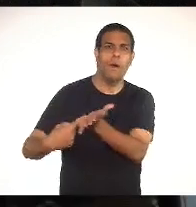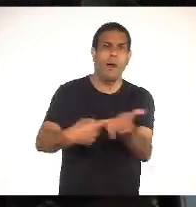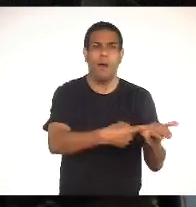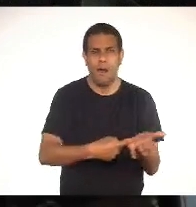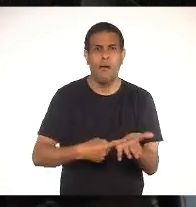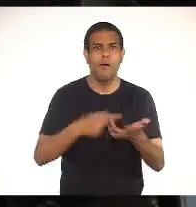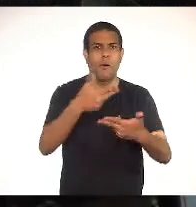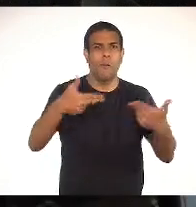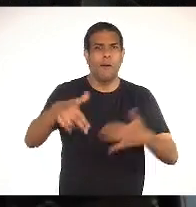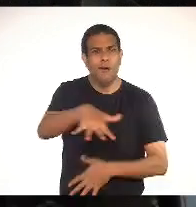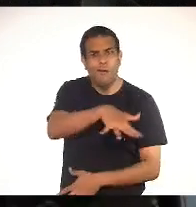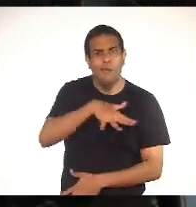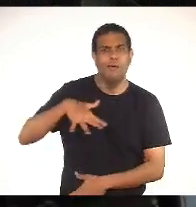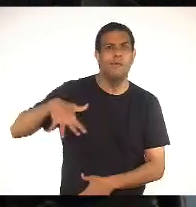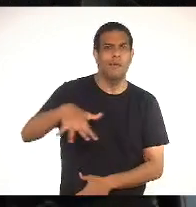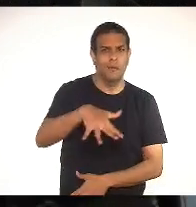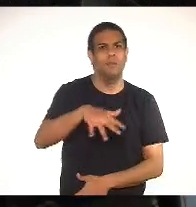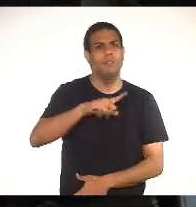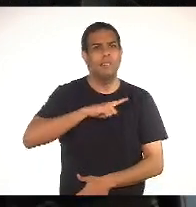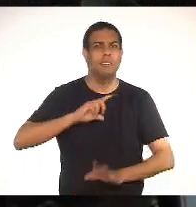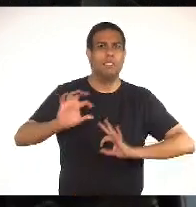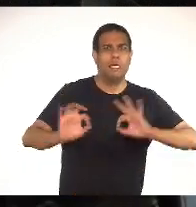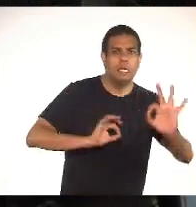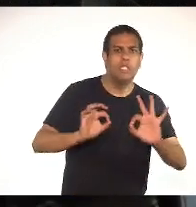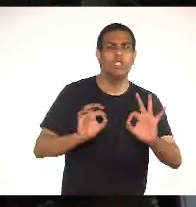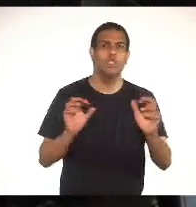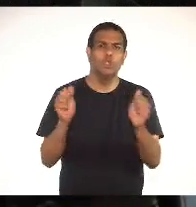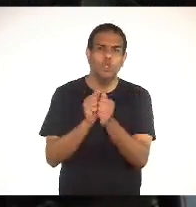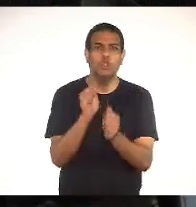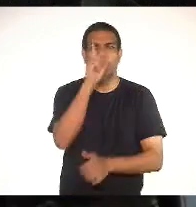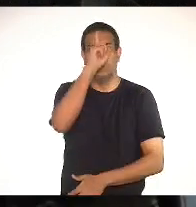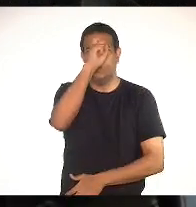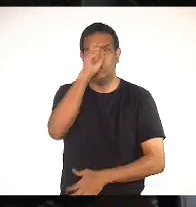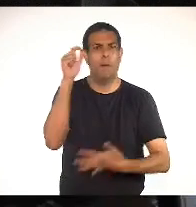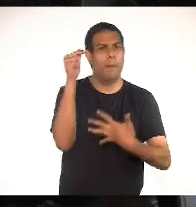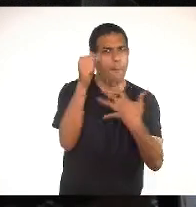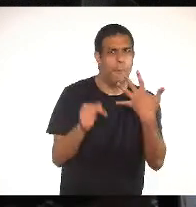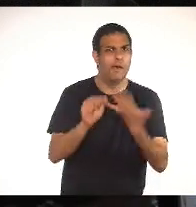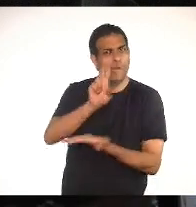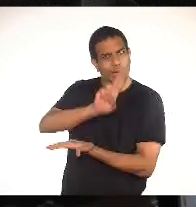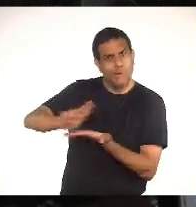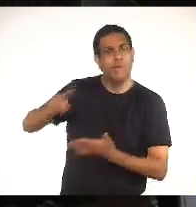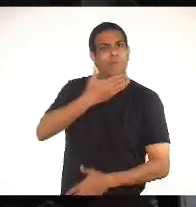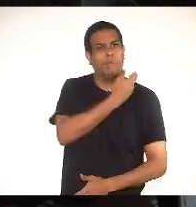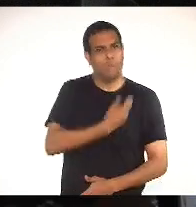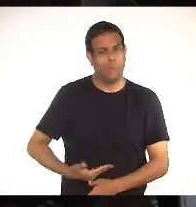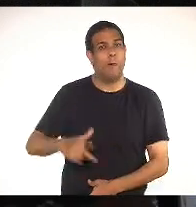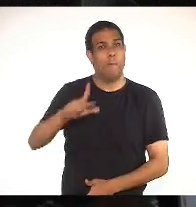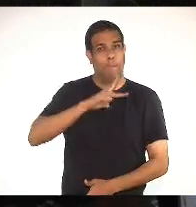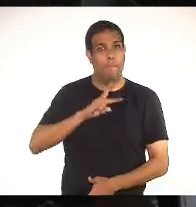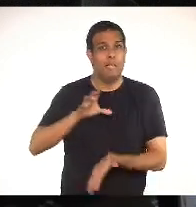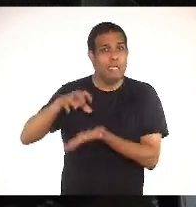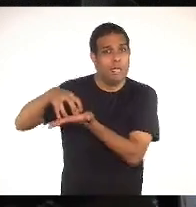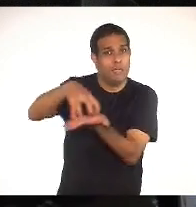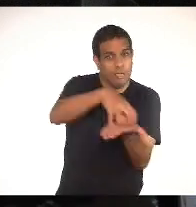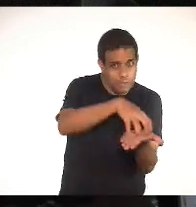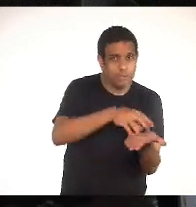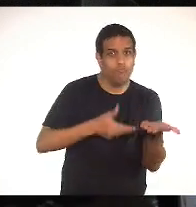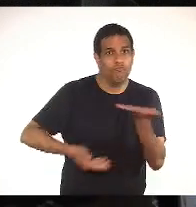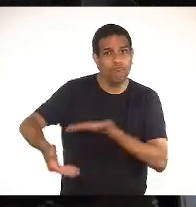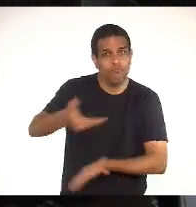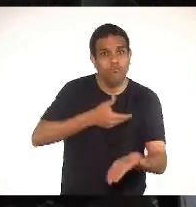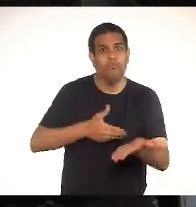termos de cooperação técnica com hospitais veterinários de universidades públicas e privadas, centros de reabilitação e